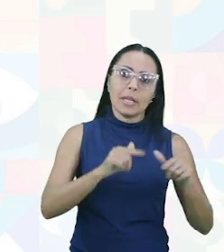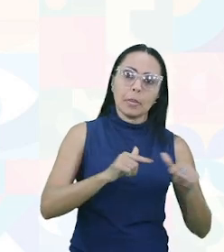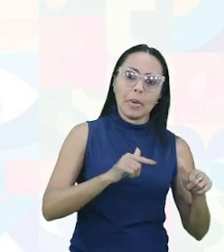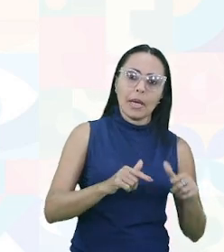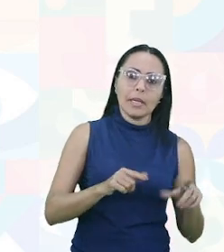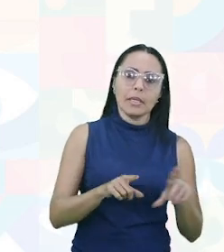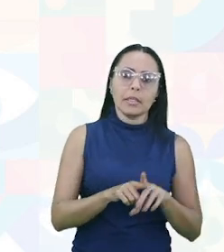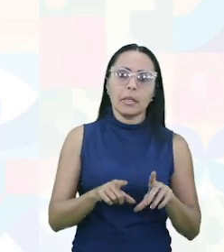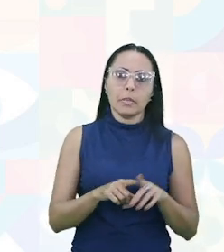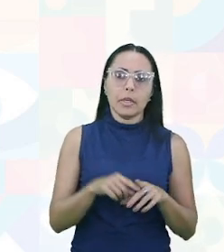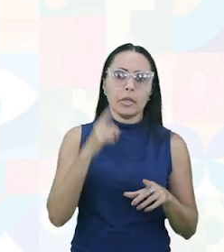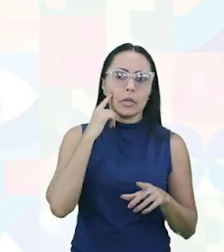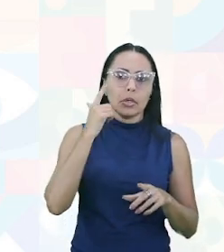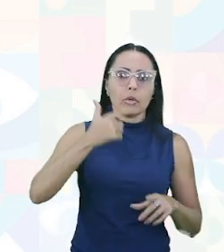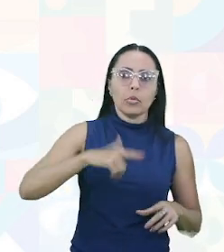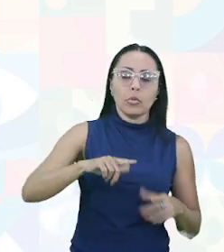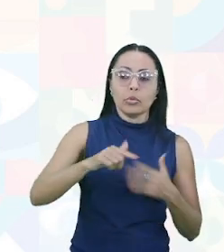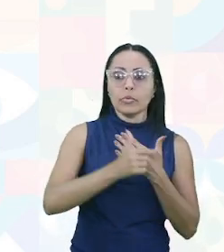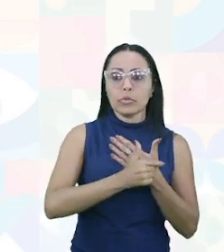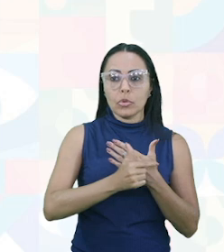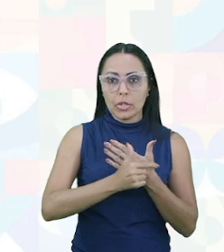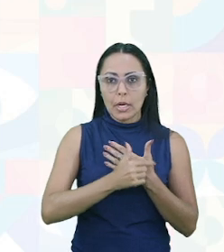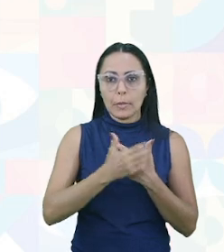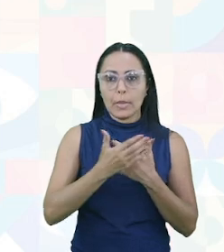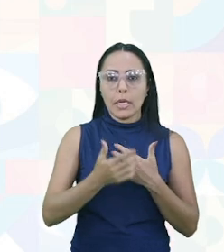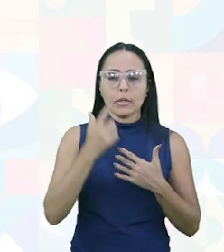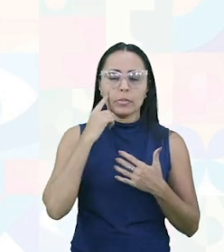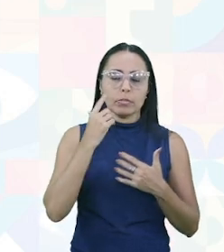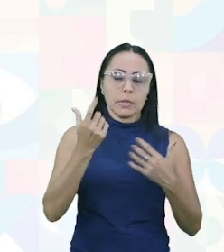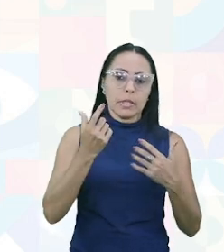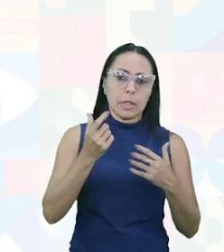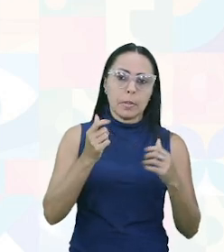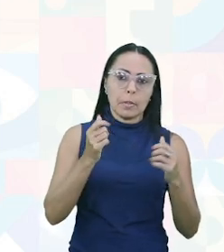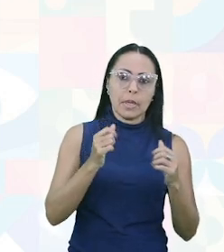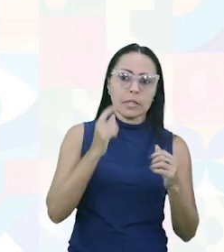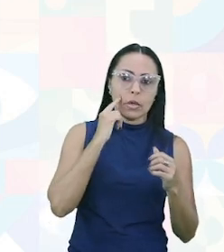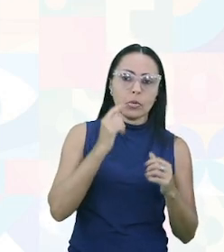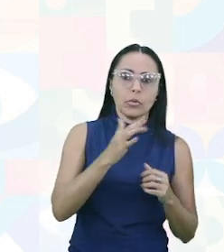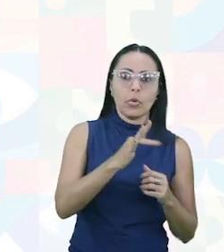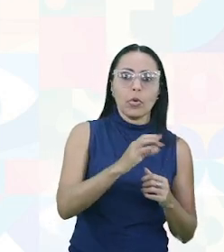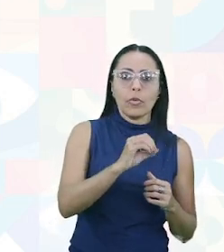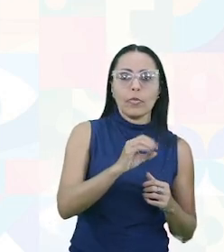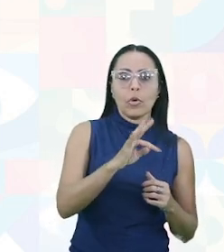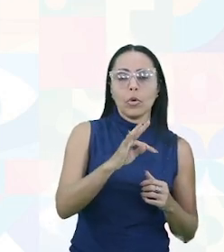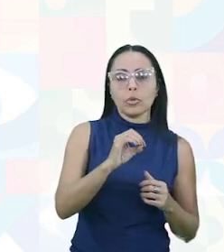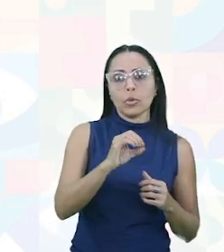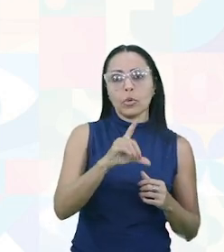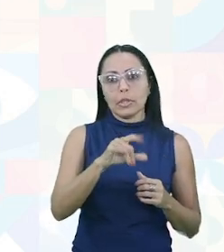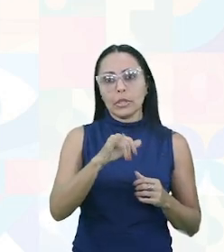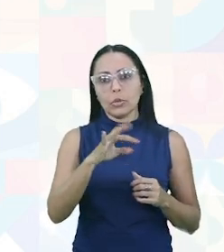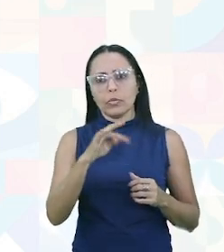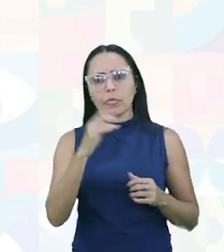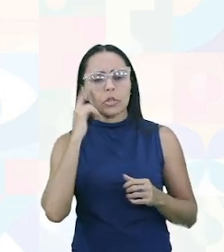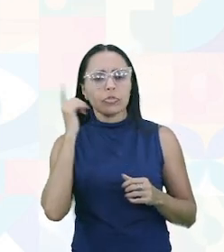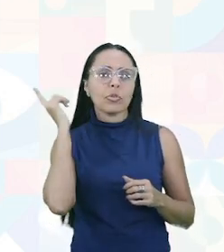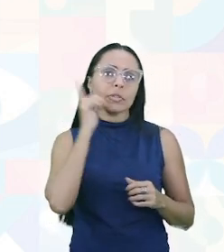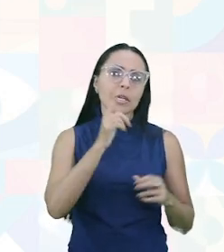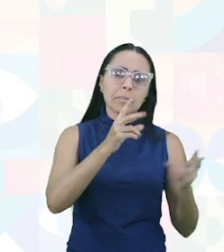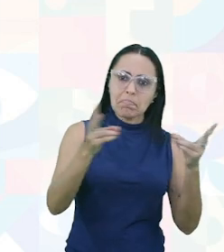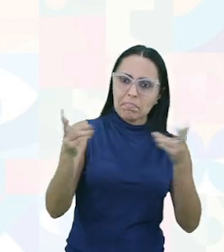com um outro funcionamento de pressão no fotolito, que é o vácuo. E aí, inclusive, vocês conseguem ver